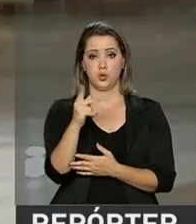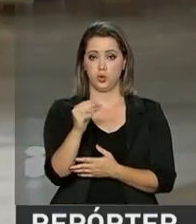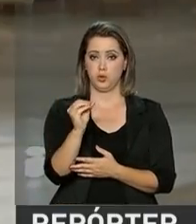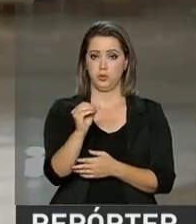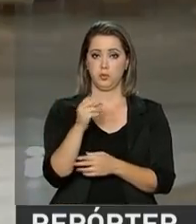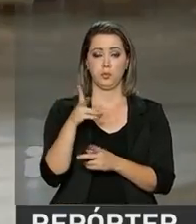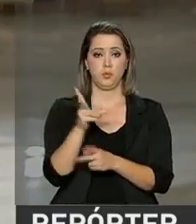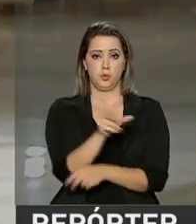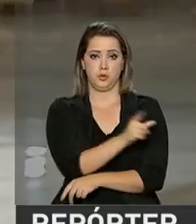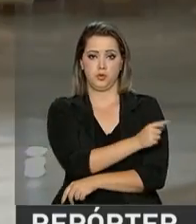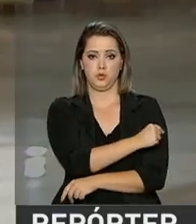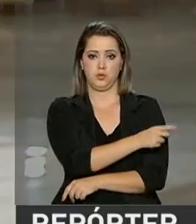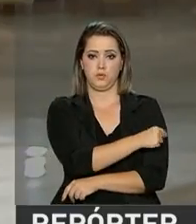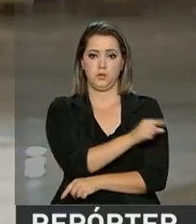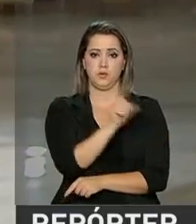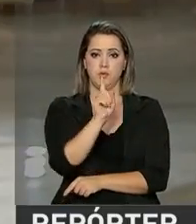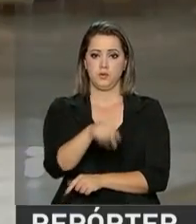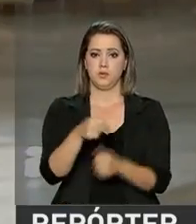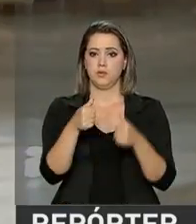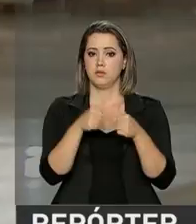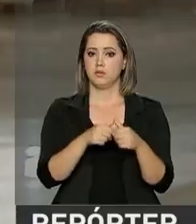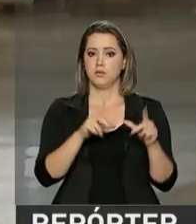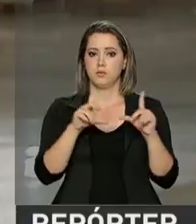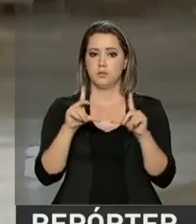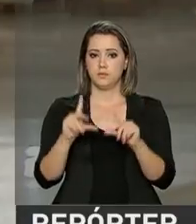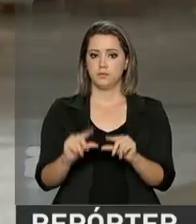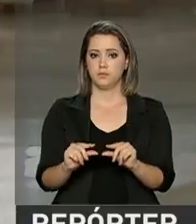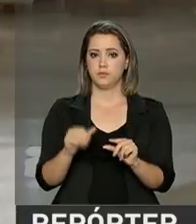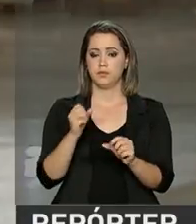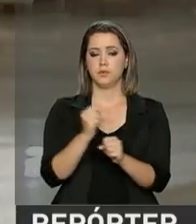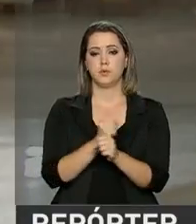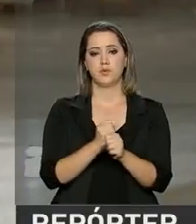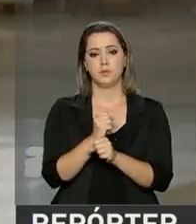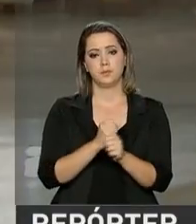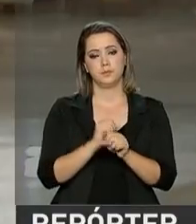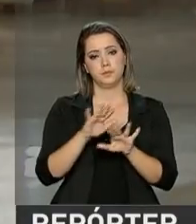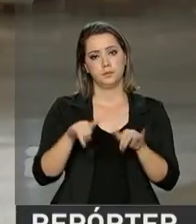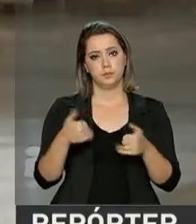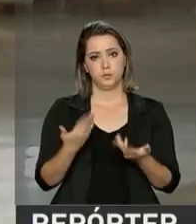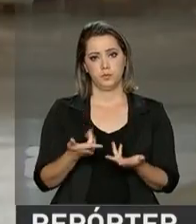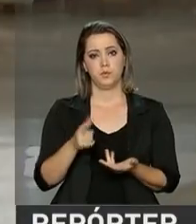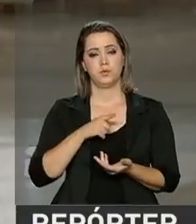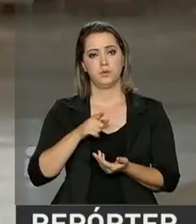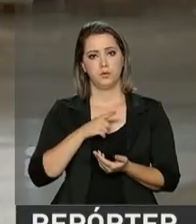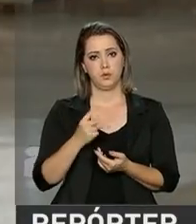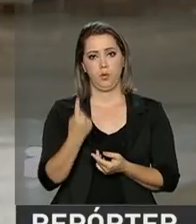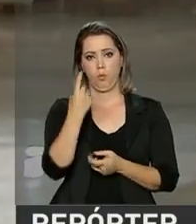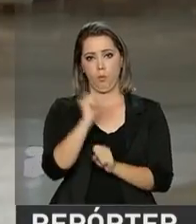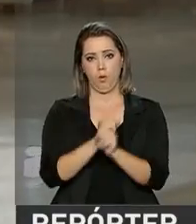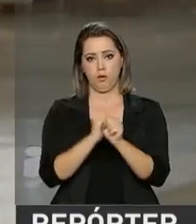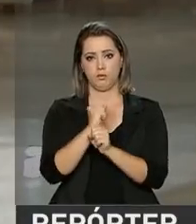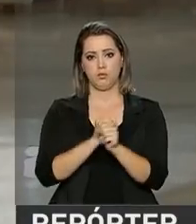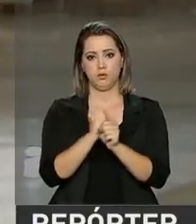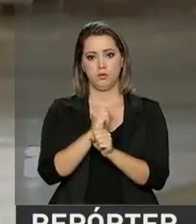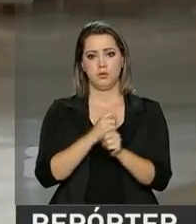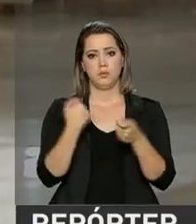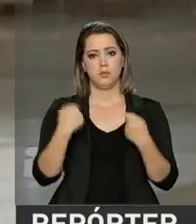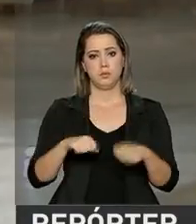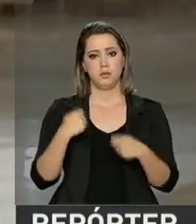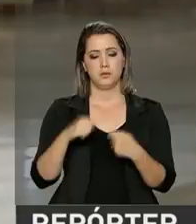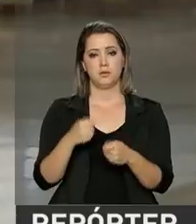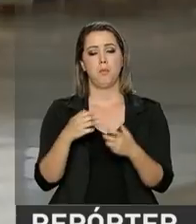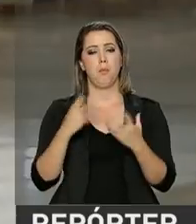podem ser imunizados com a vacina está menor neste ano e como as vacinas têm validade de um ano vale a pena